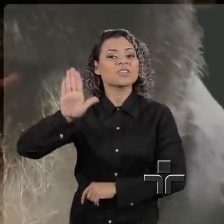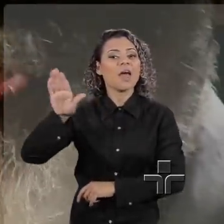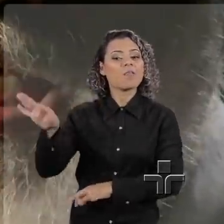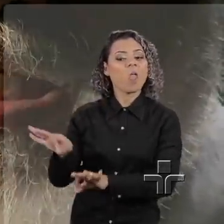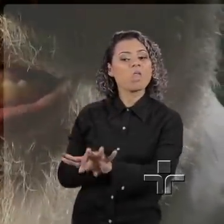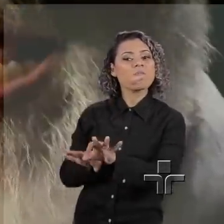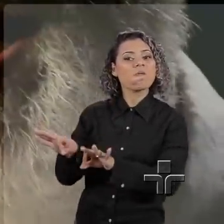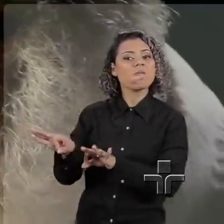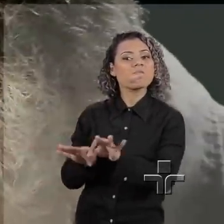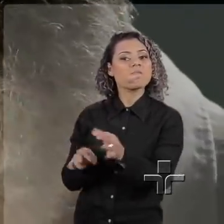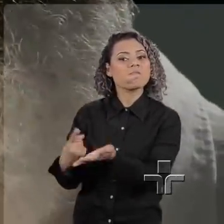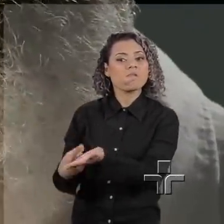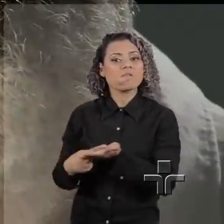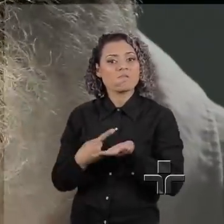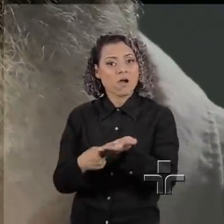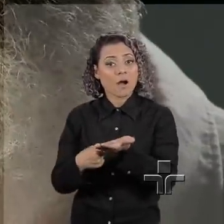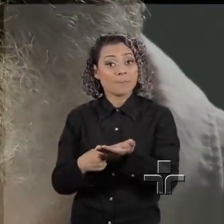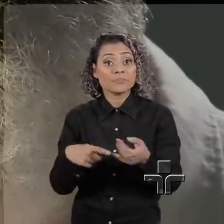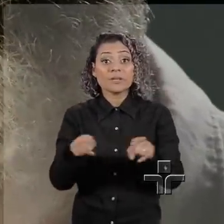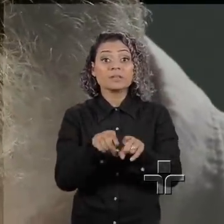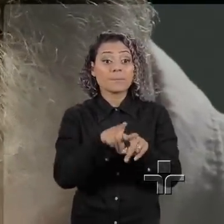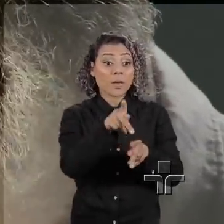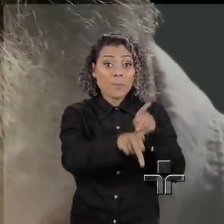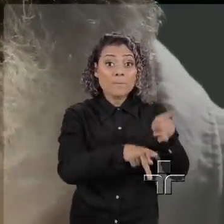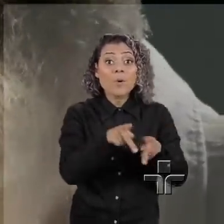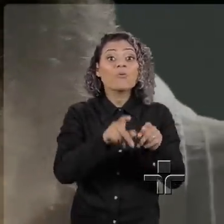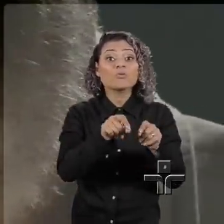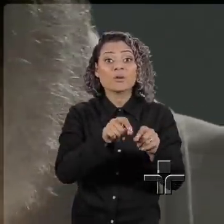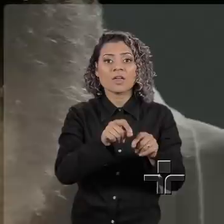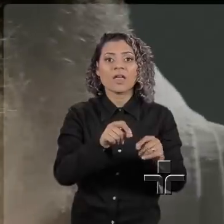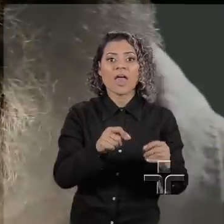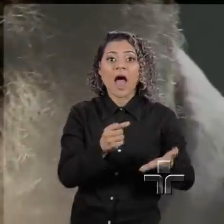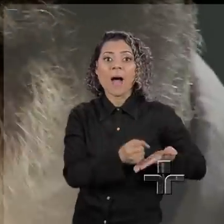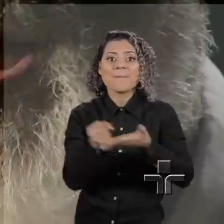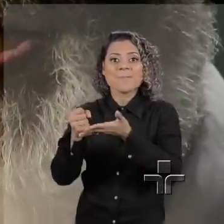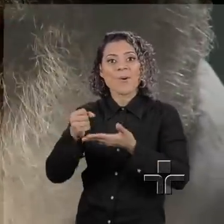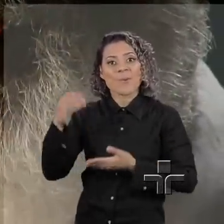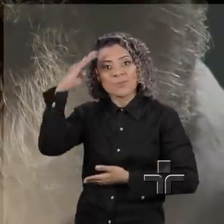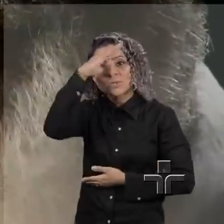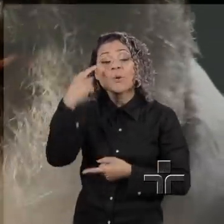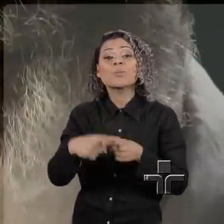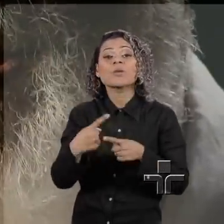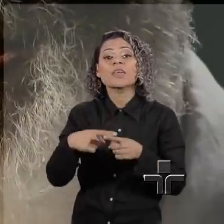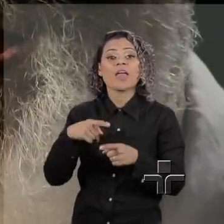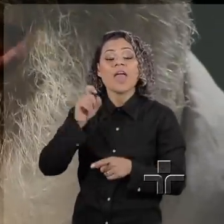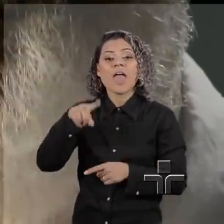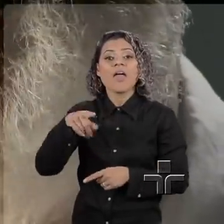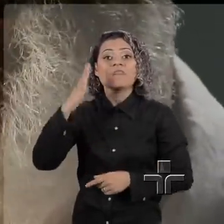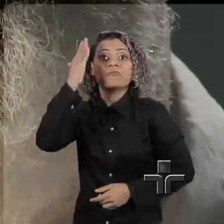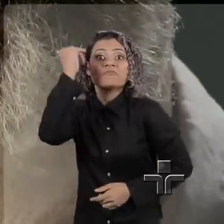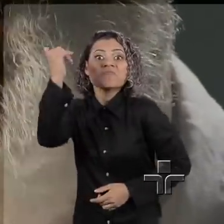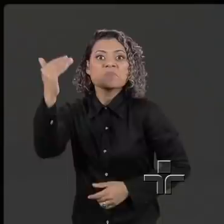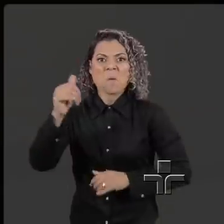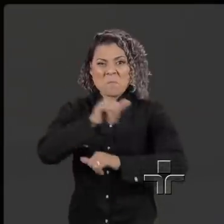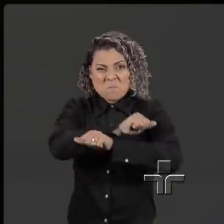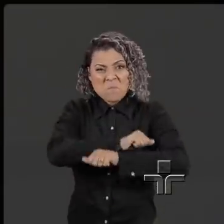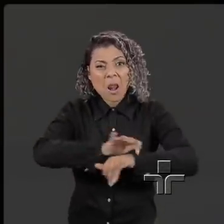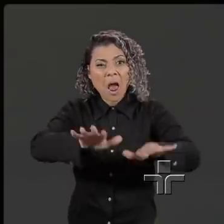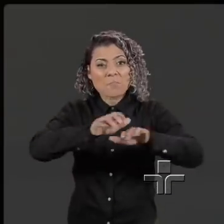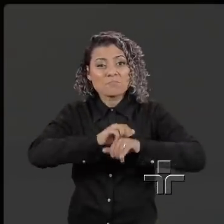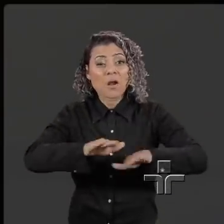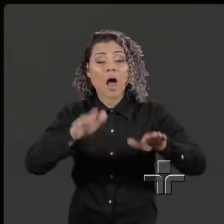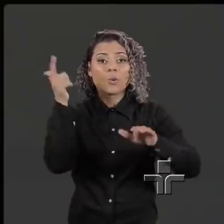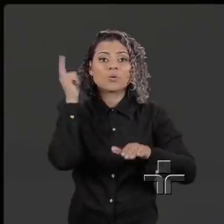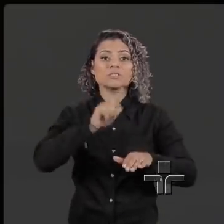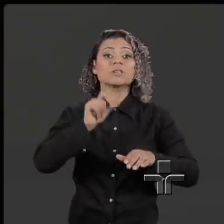organizarem a partir daí. E o populismo do Bolsonaro, também outro elemento que coloca o Brasil nesse cenário internacional,